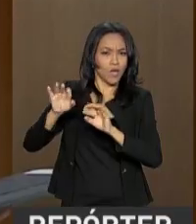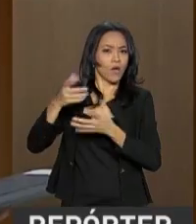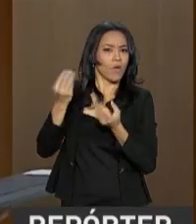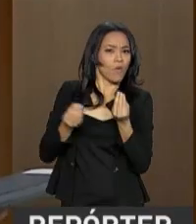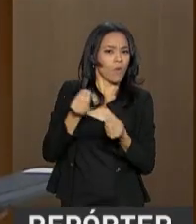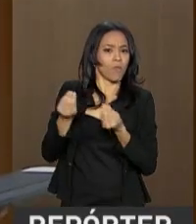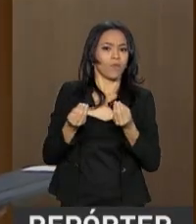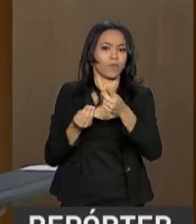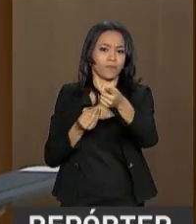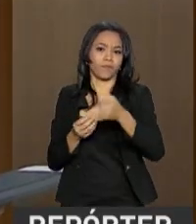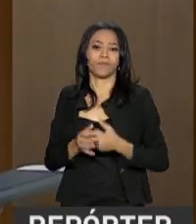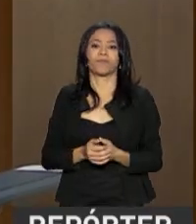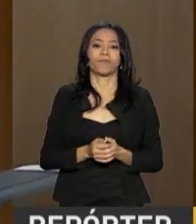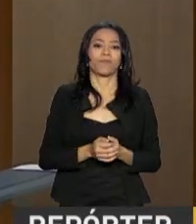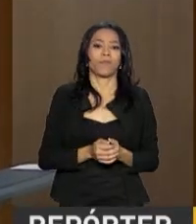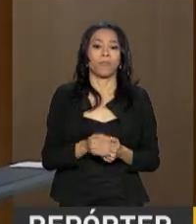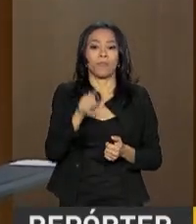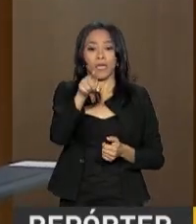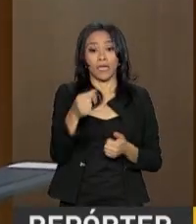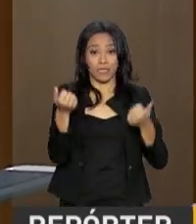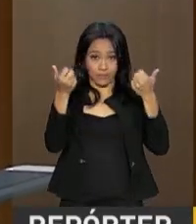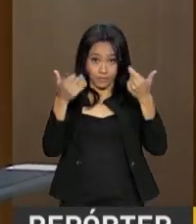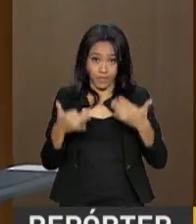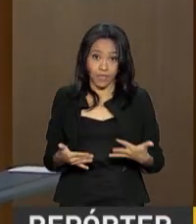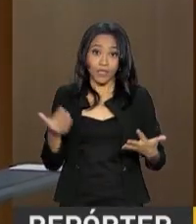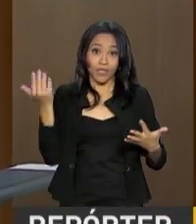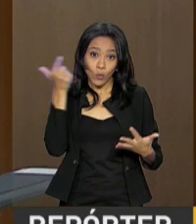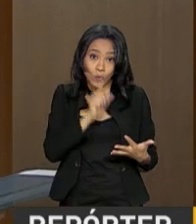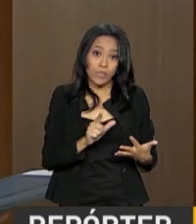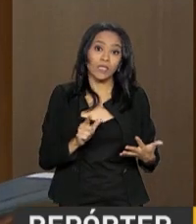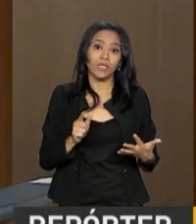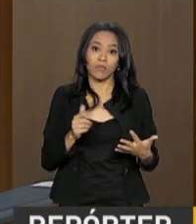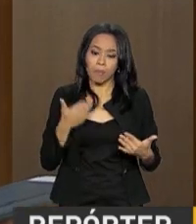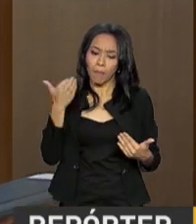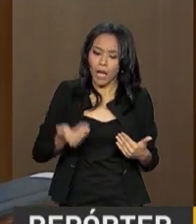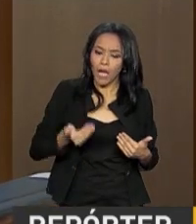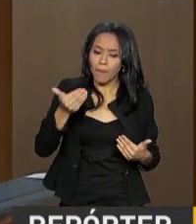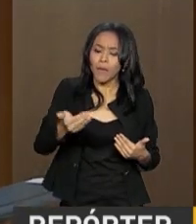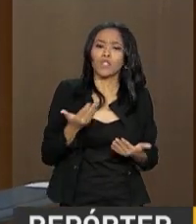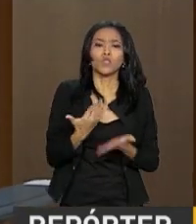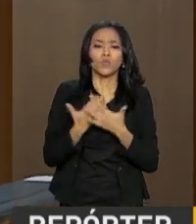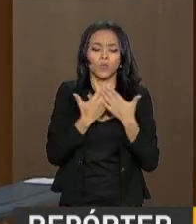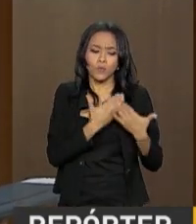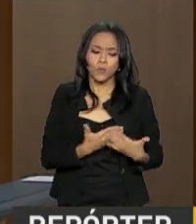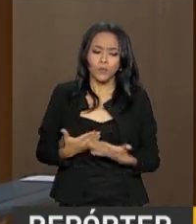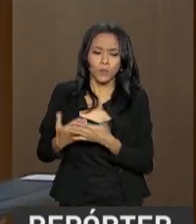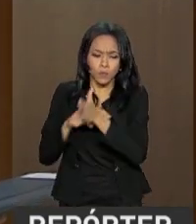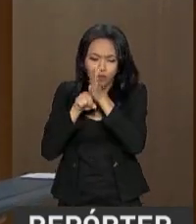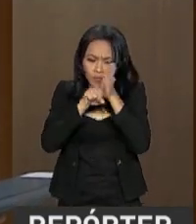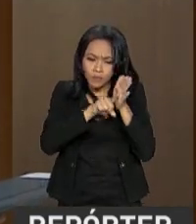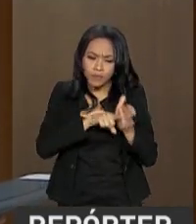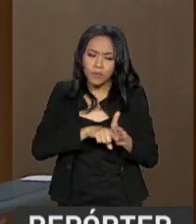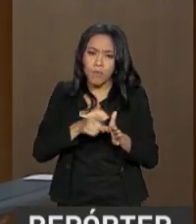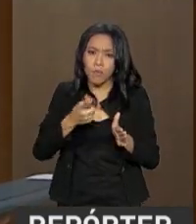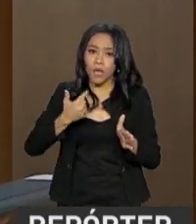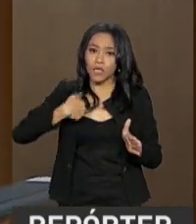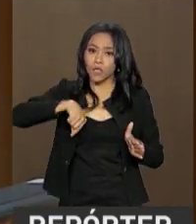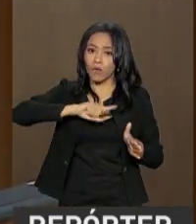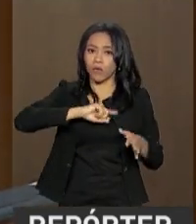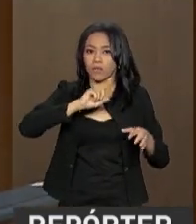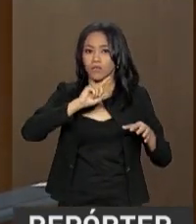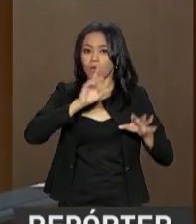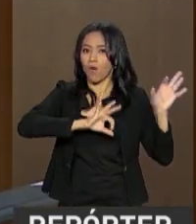começamos já a dar grandes passos em direção a estudos para nós organizarmos